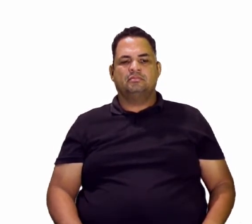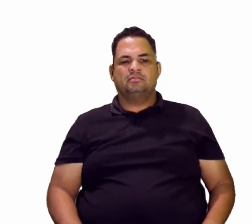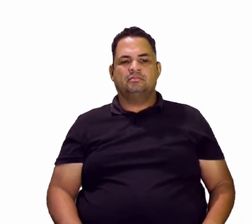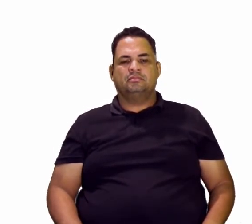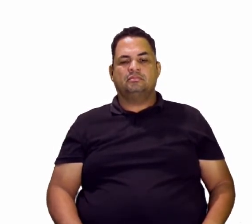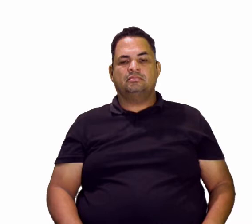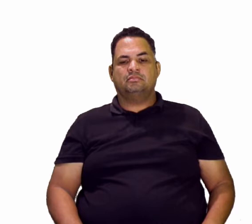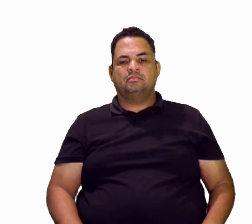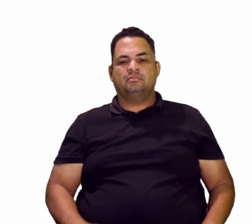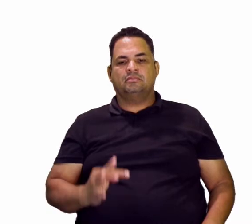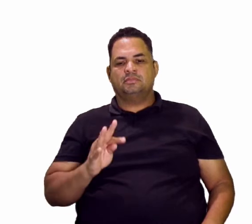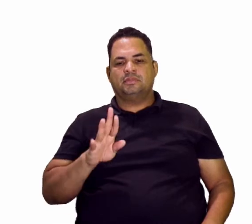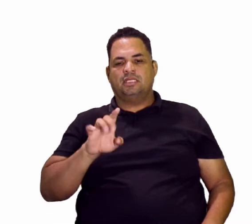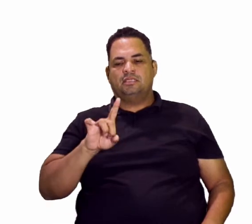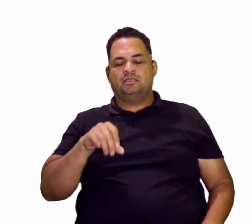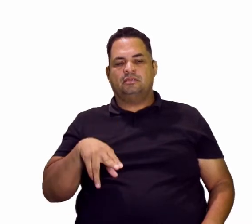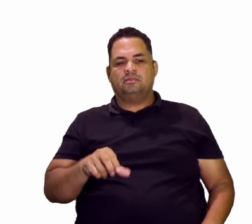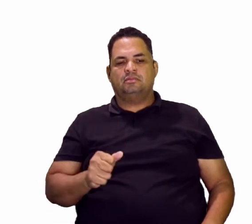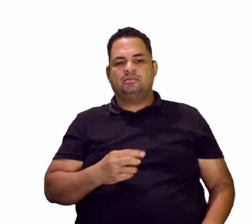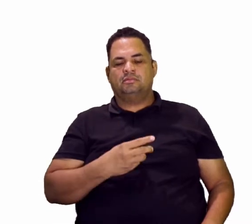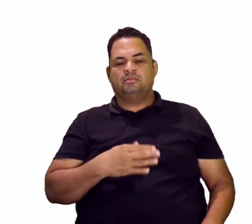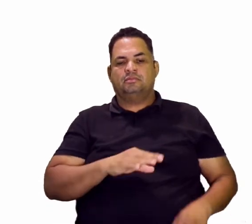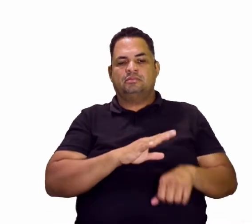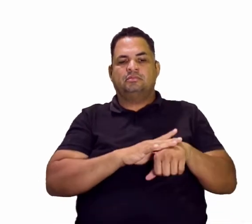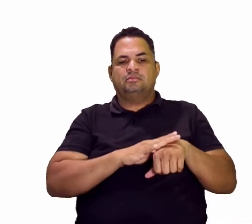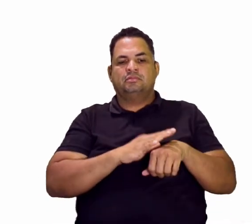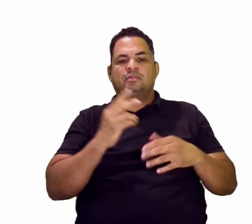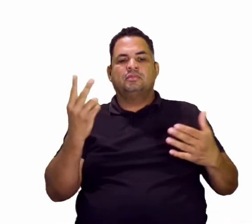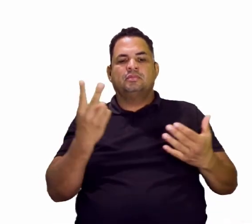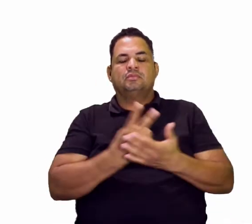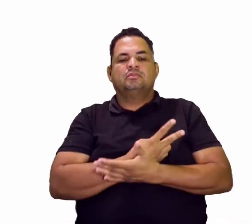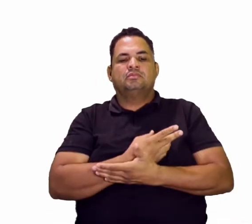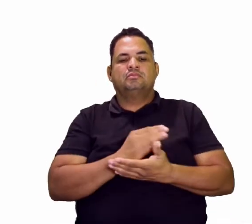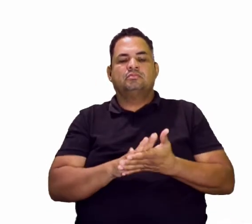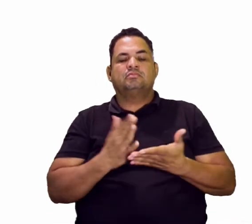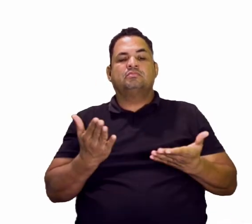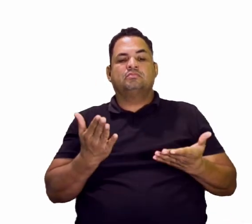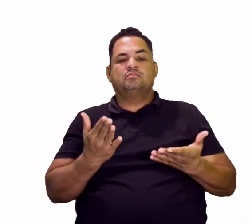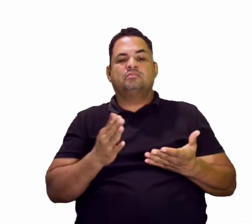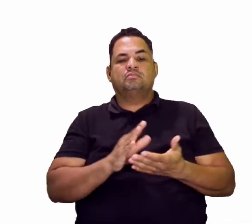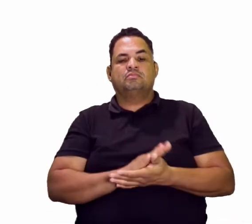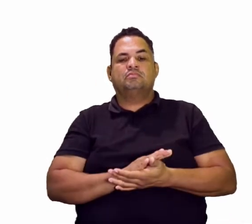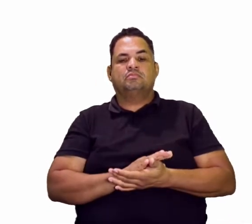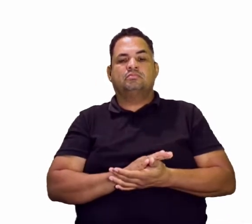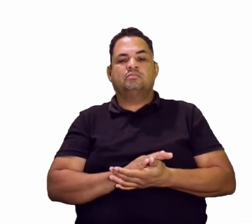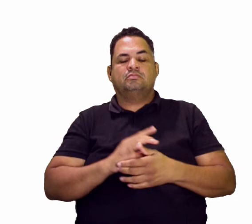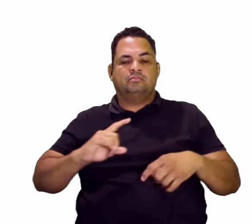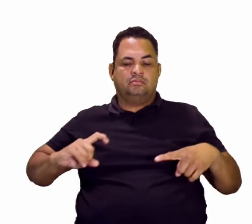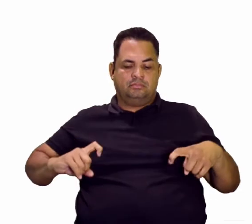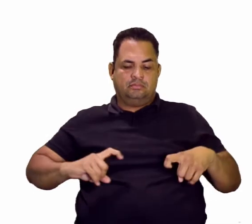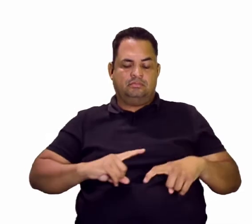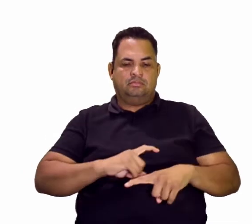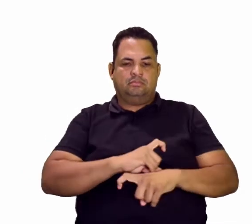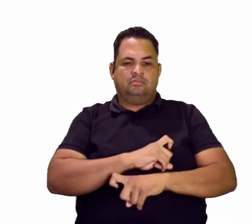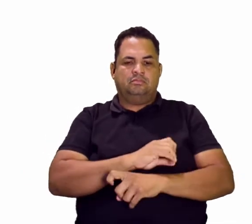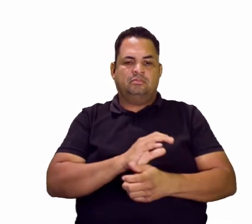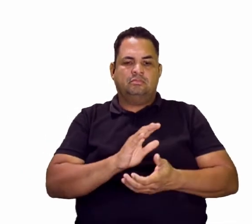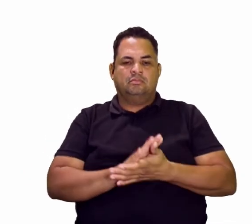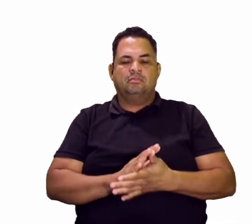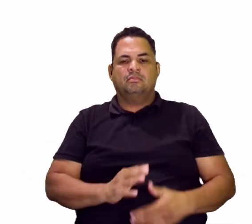E e na letra D. E é uma doença provocada por uma bactéria